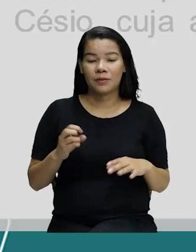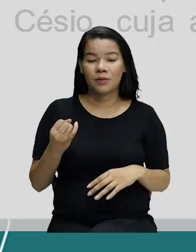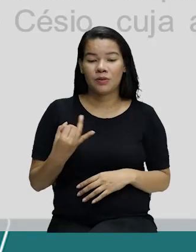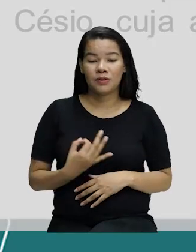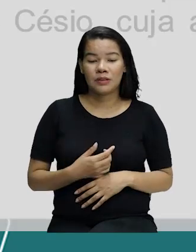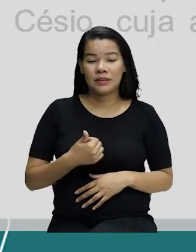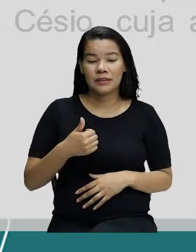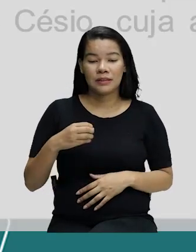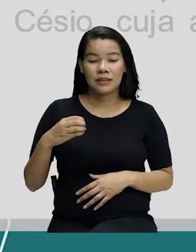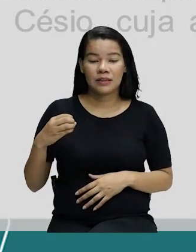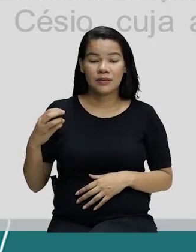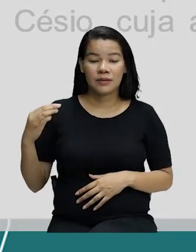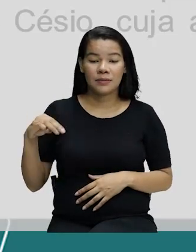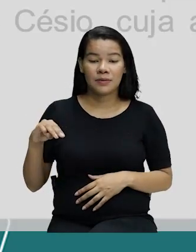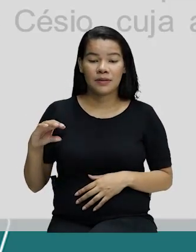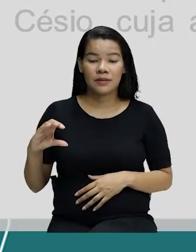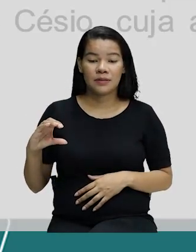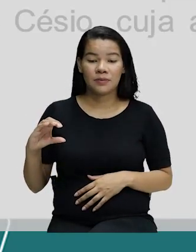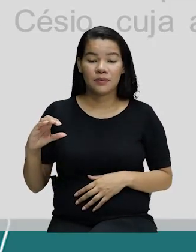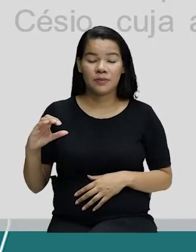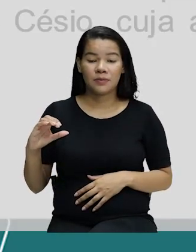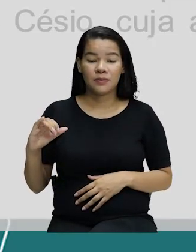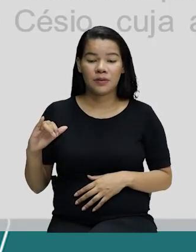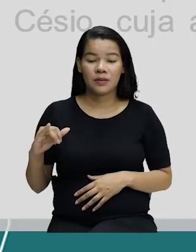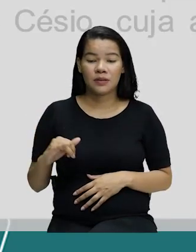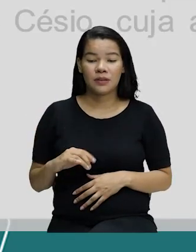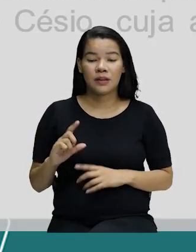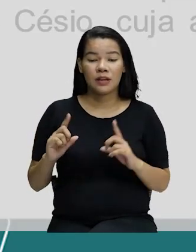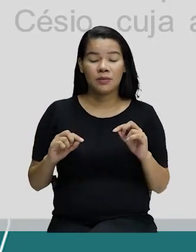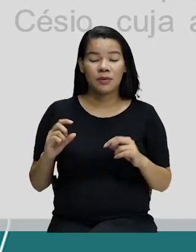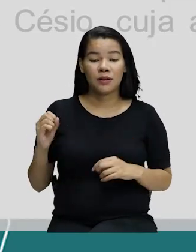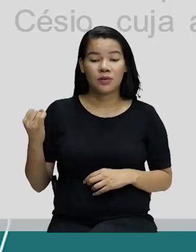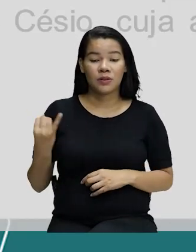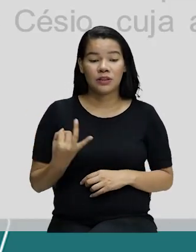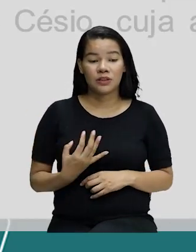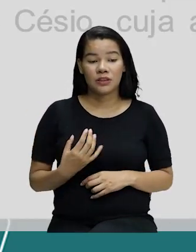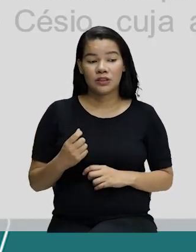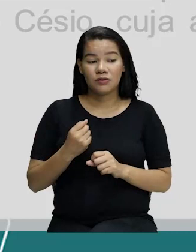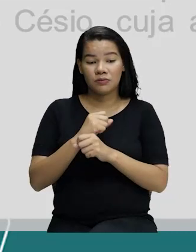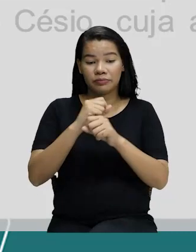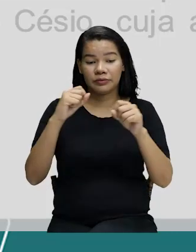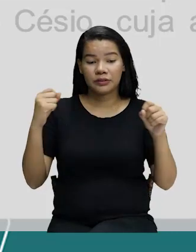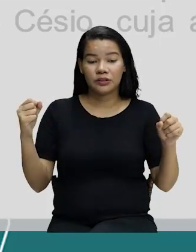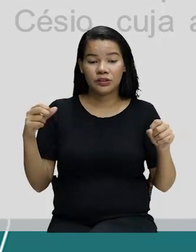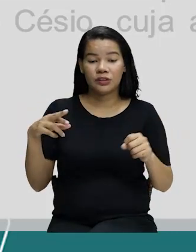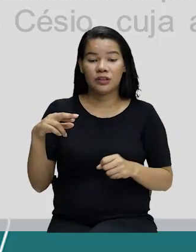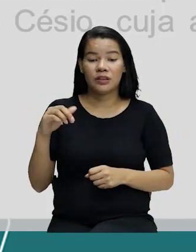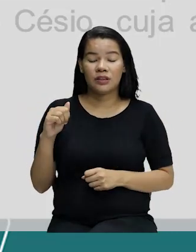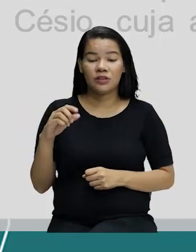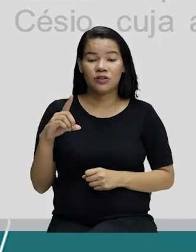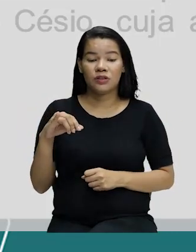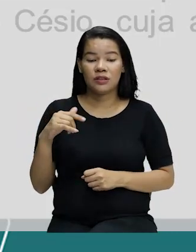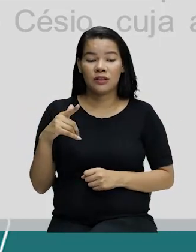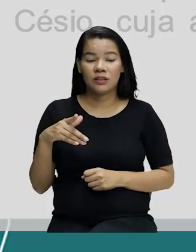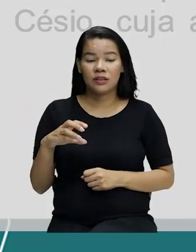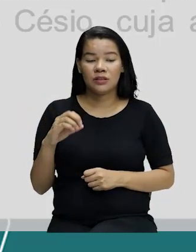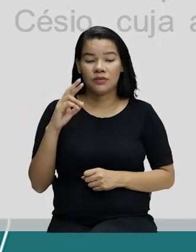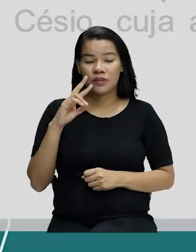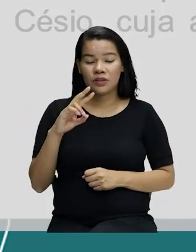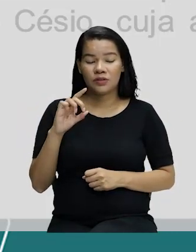100 megacurie. Turma, é uma quantidade gigantesca de radiação. Olha